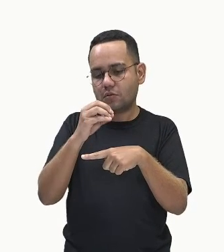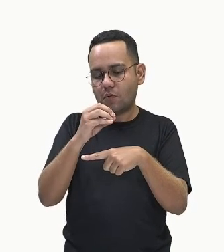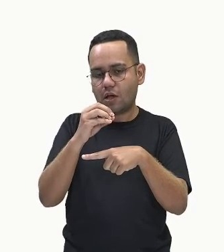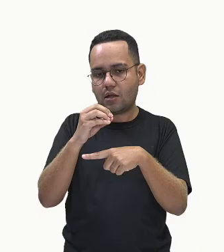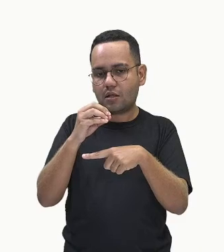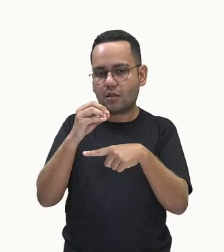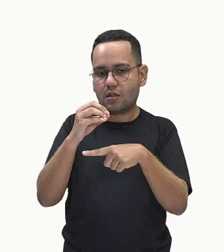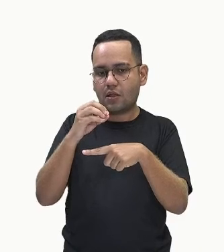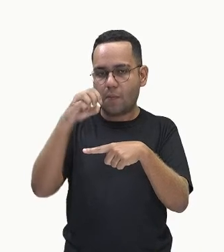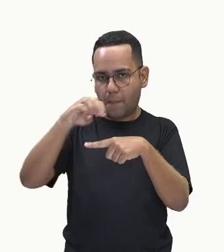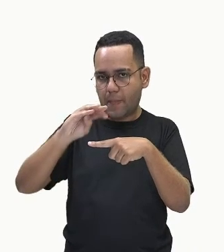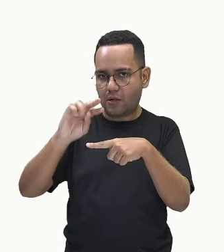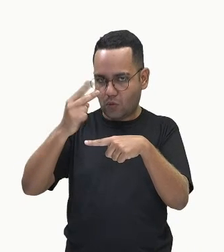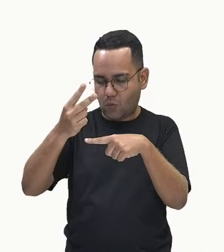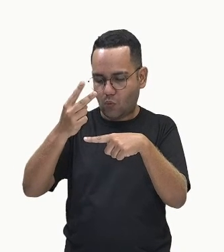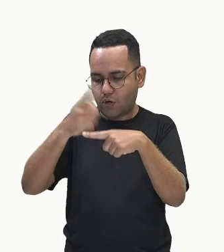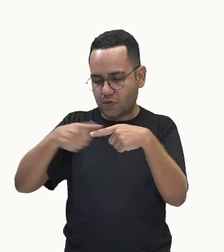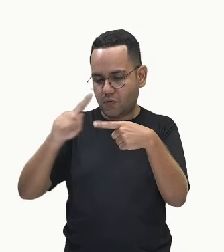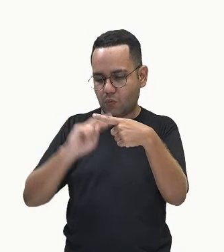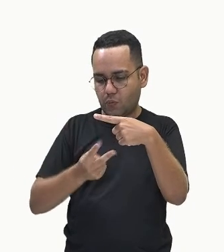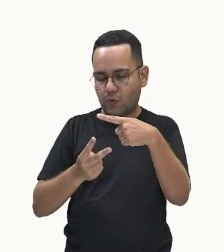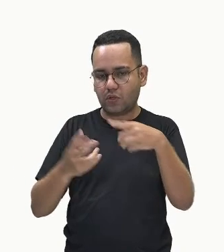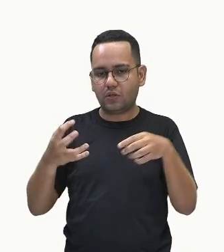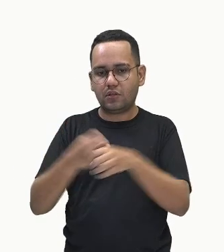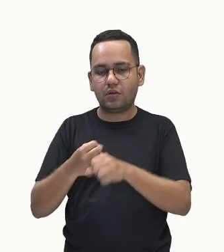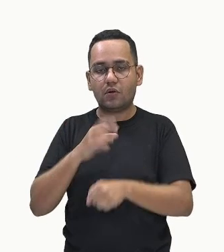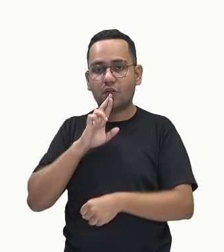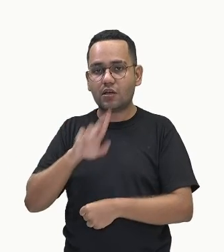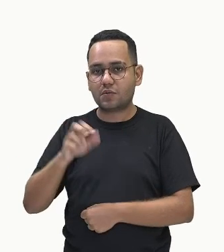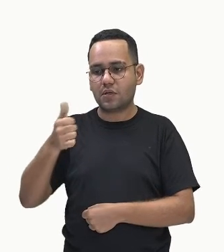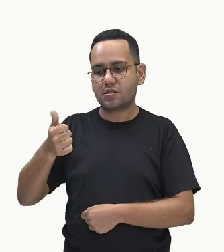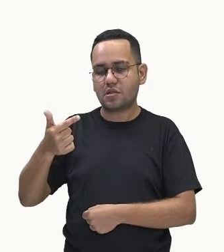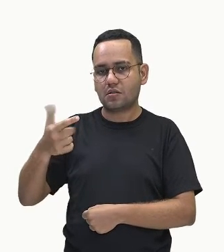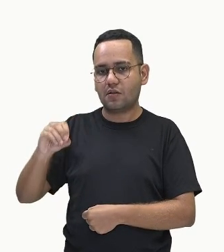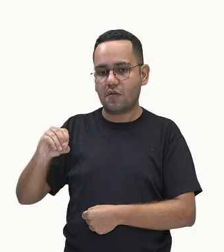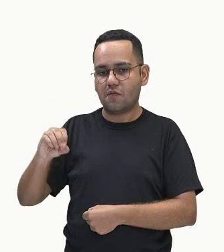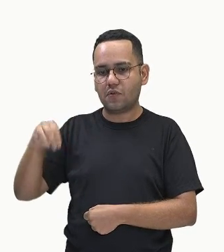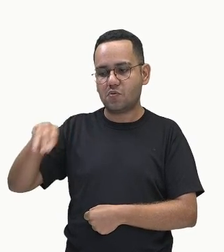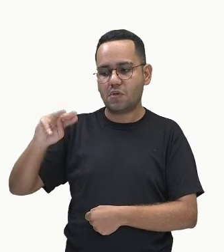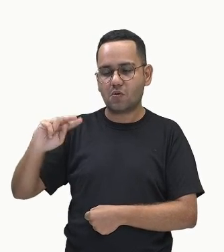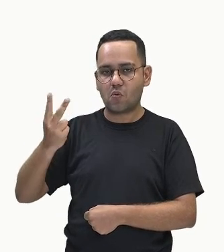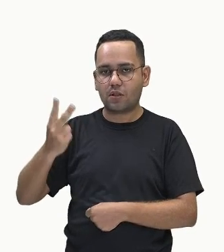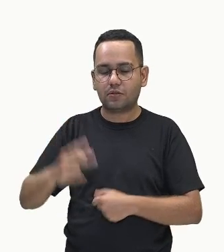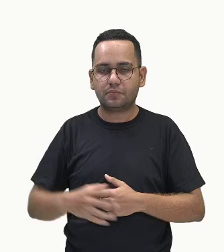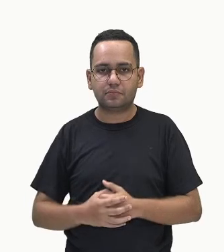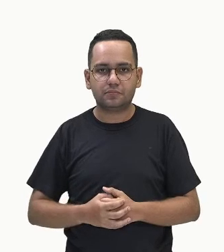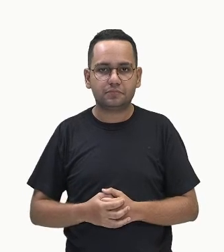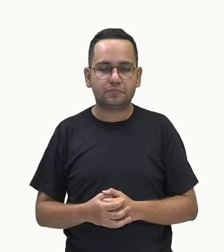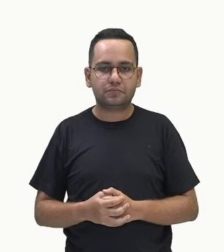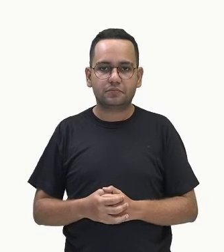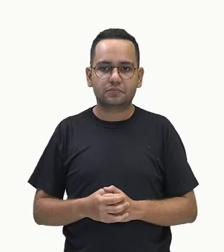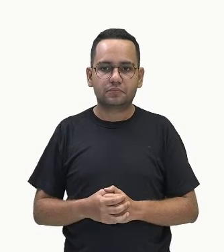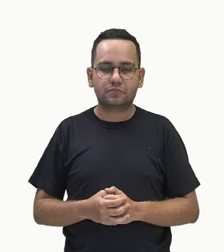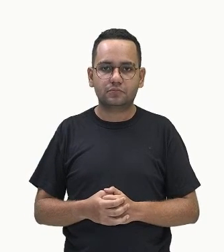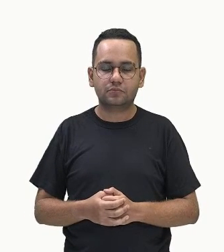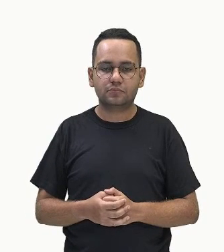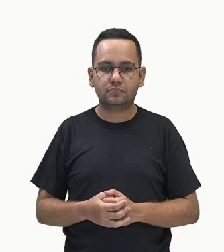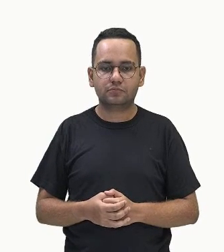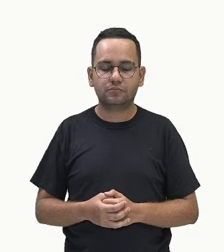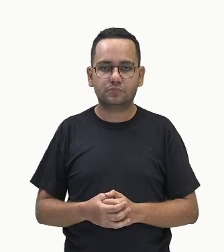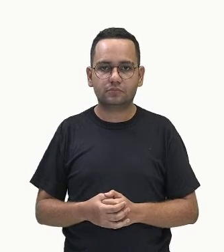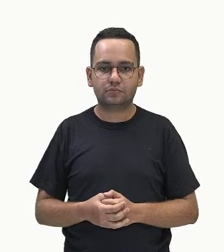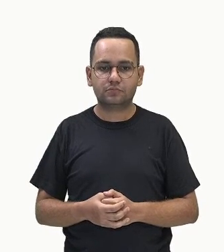240 dividido por 2, então o resultado é igual a 120 metros quadrados.